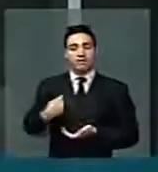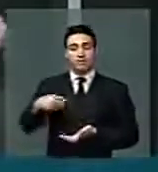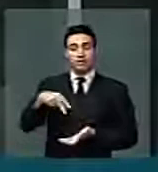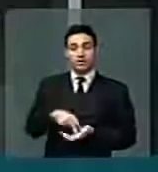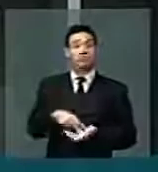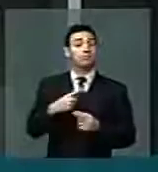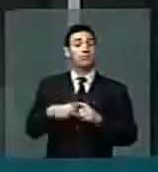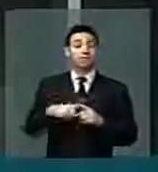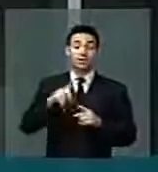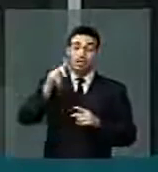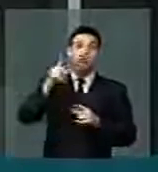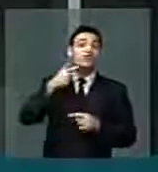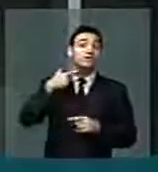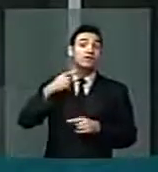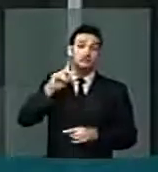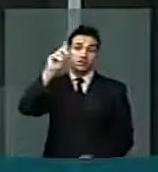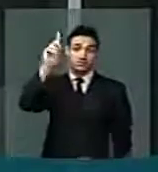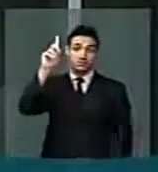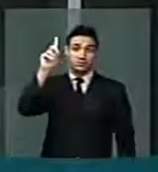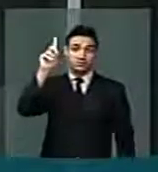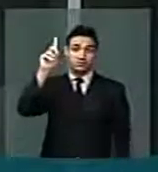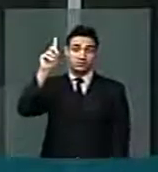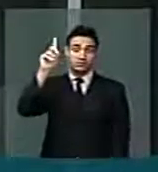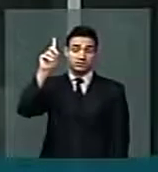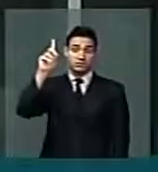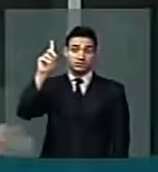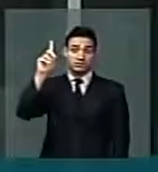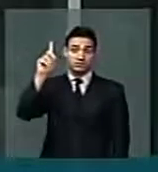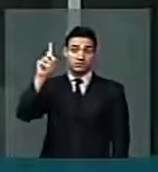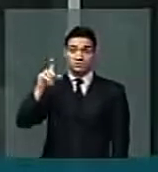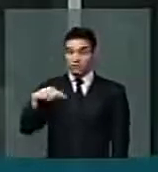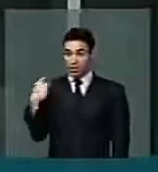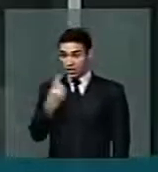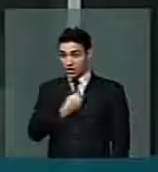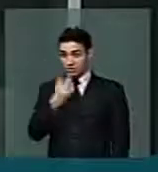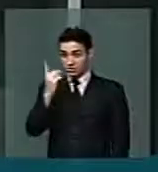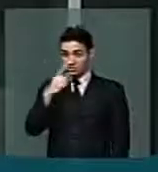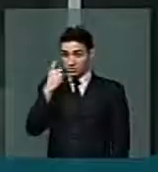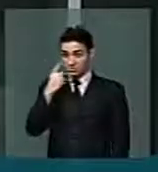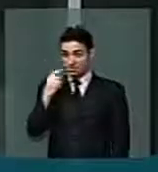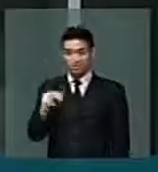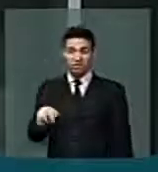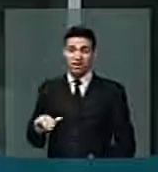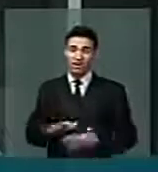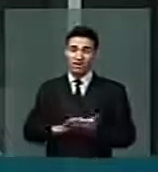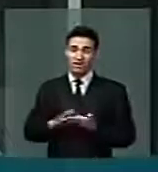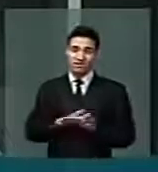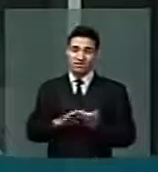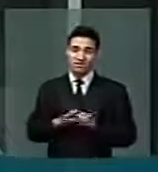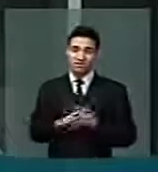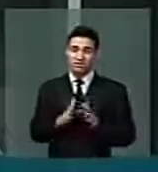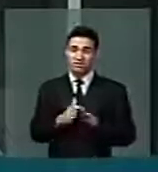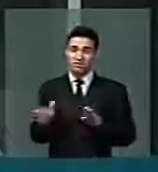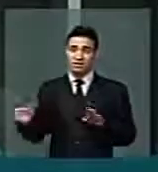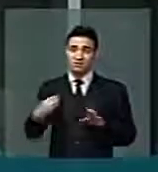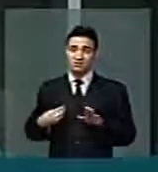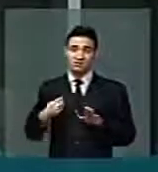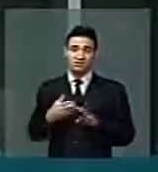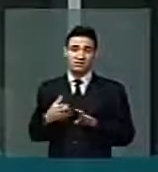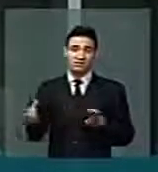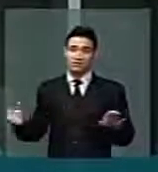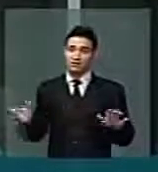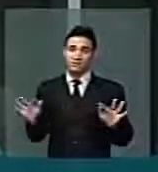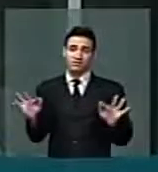de Deus. Nada somos, colegas deputados. Estamos aqui todos de passagem, e também estou